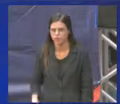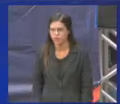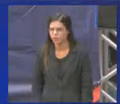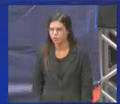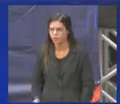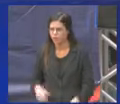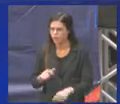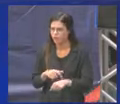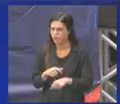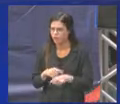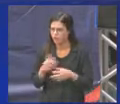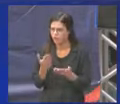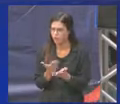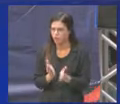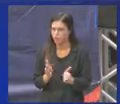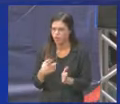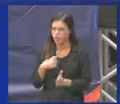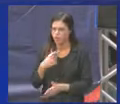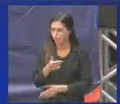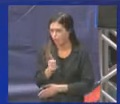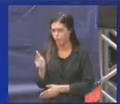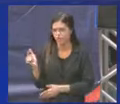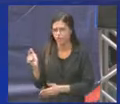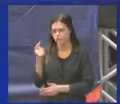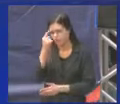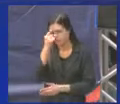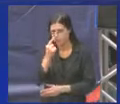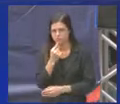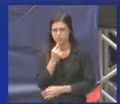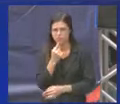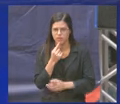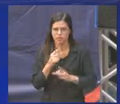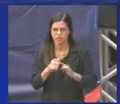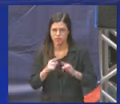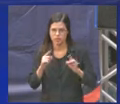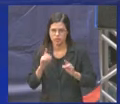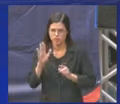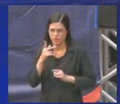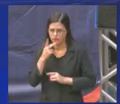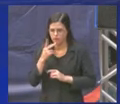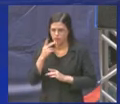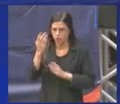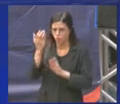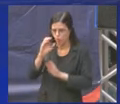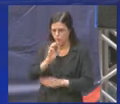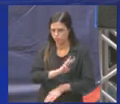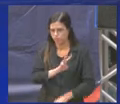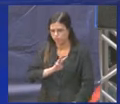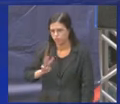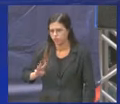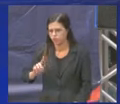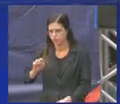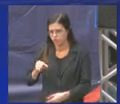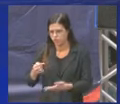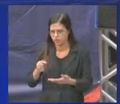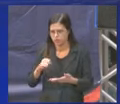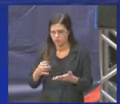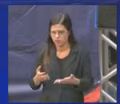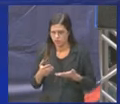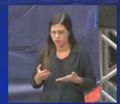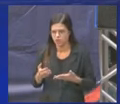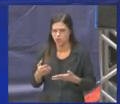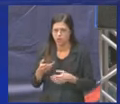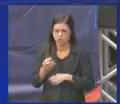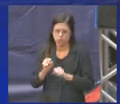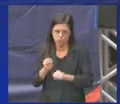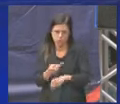tempo avançou, tem outros coletores, mas, como eu falei, a gente vai colocar essa apresentação disponível no site e, depois, se quiser, a gente está aqui à disposição.